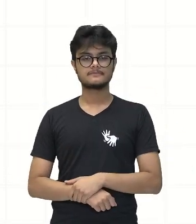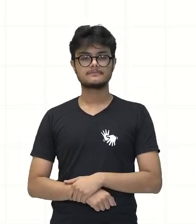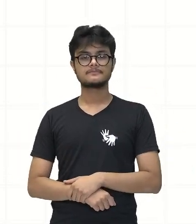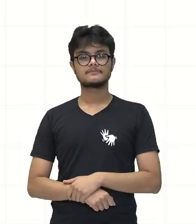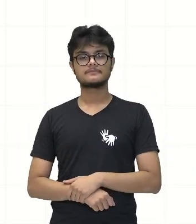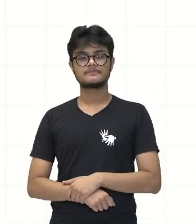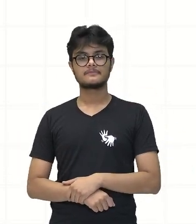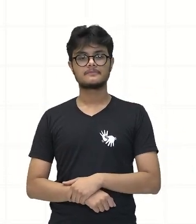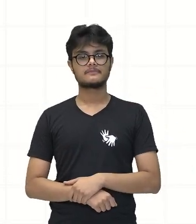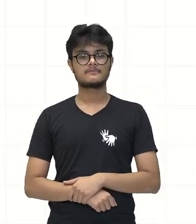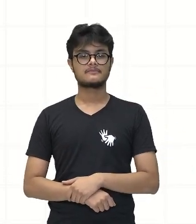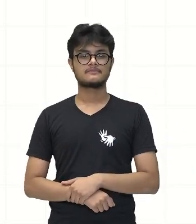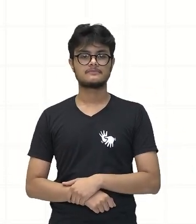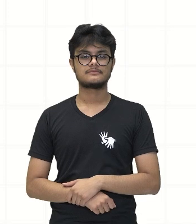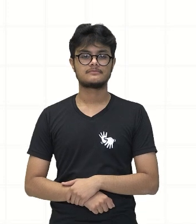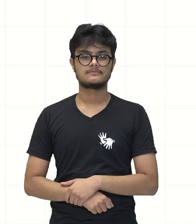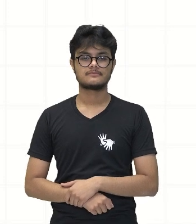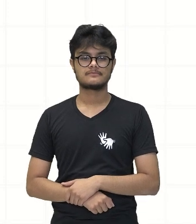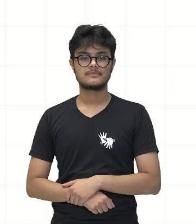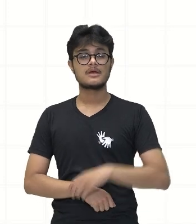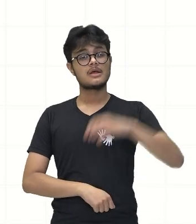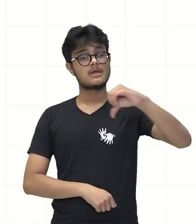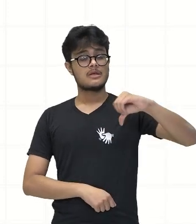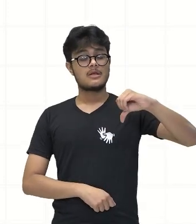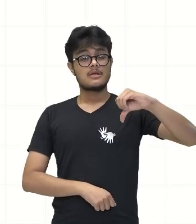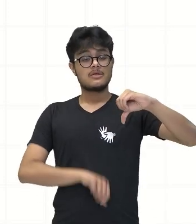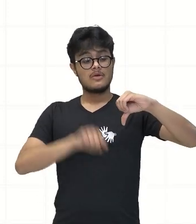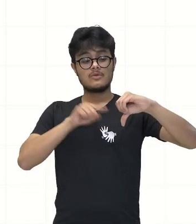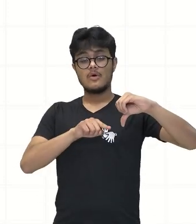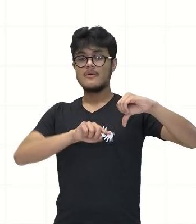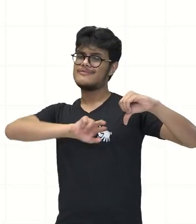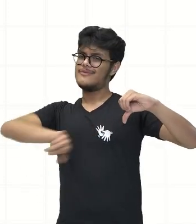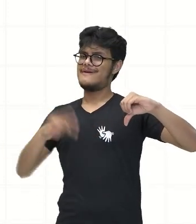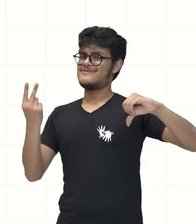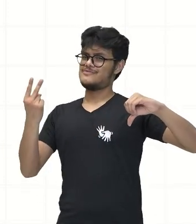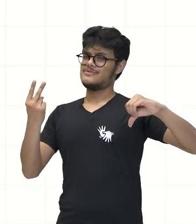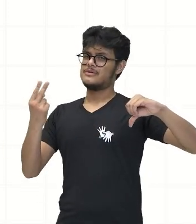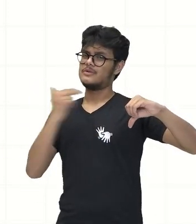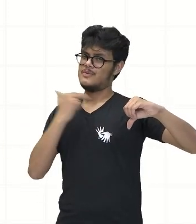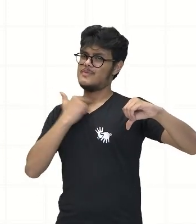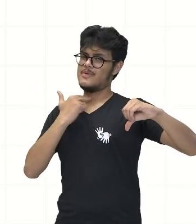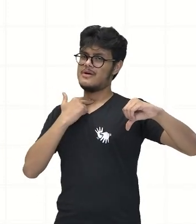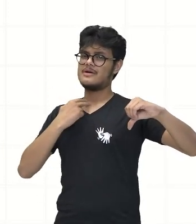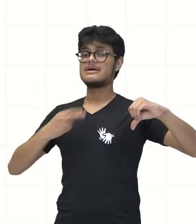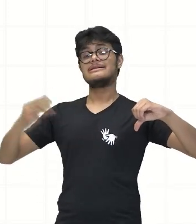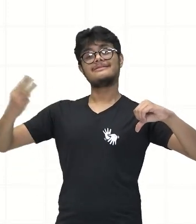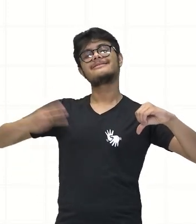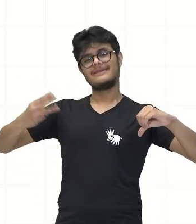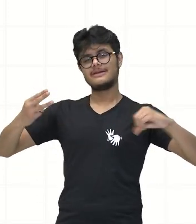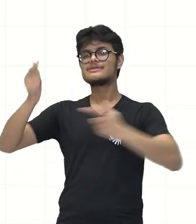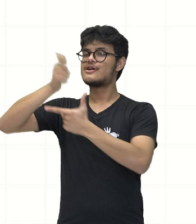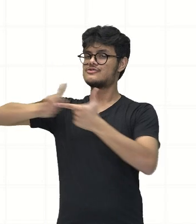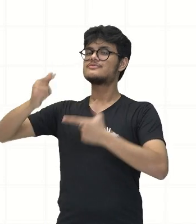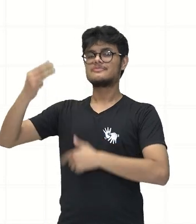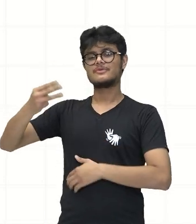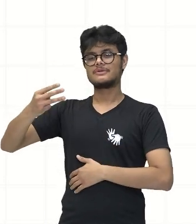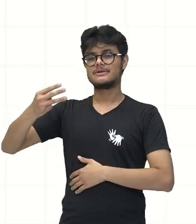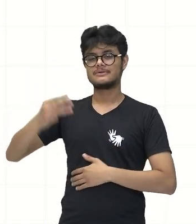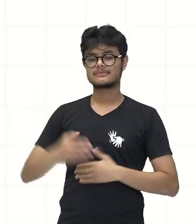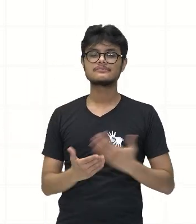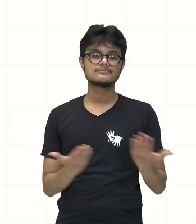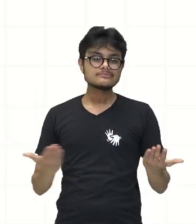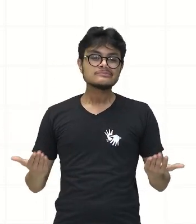2, que dá 9. Ó, 9 eu já não posso dividir por 2. Qual seria o próximo primo? 3.